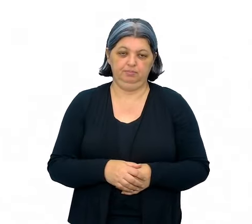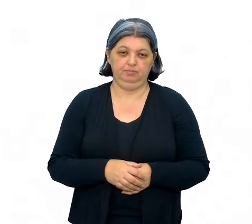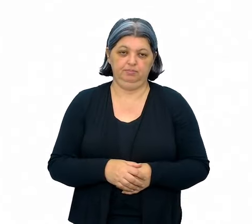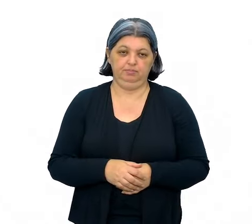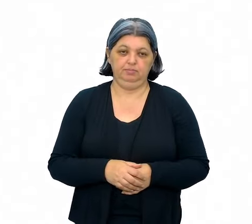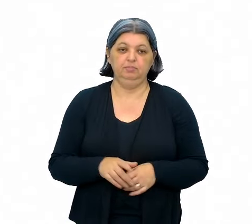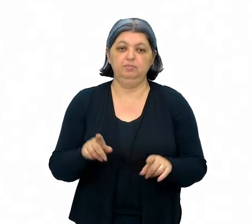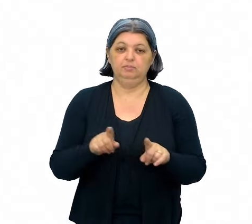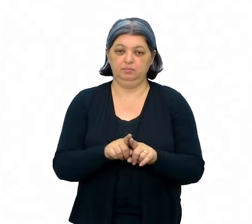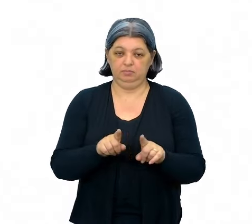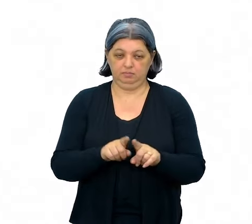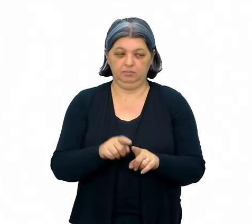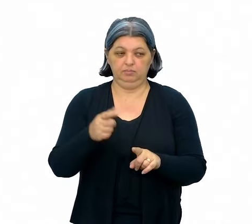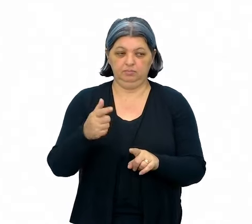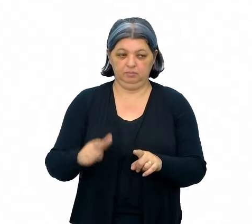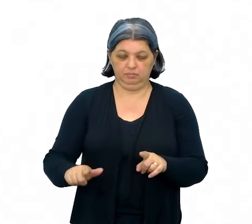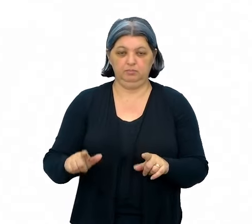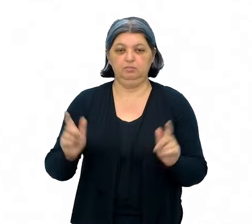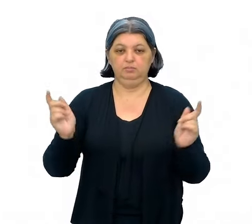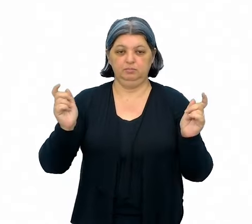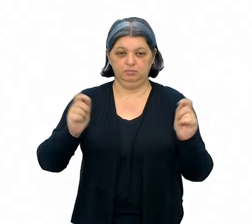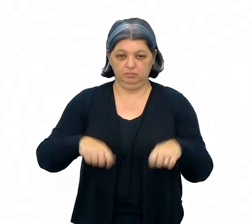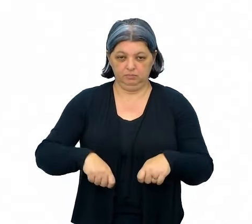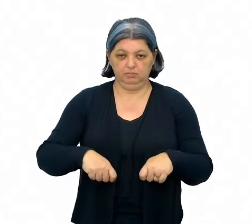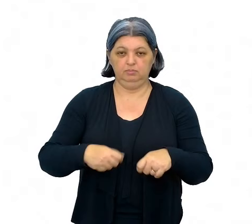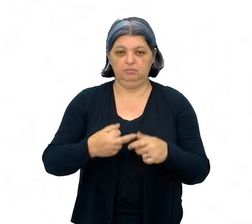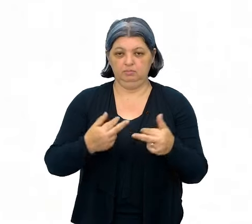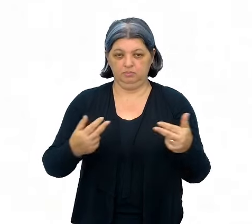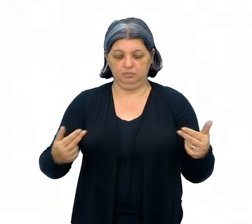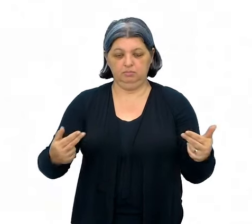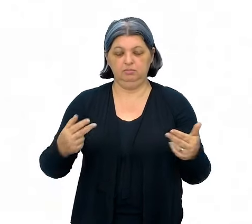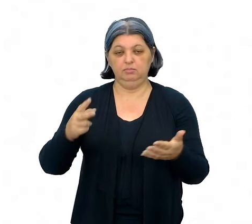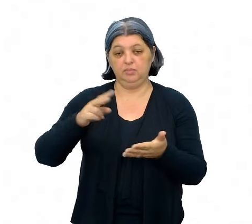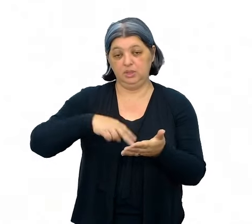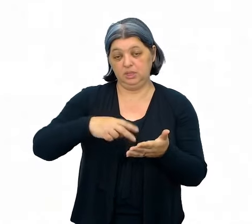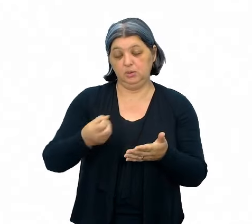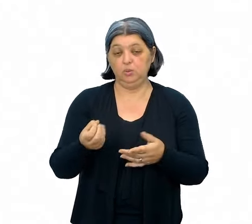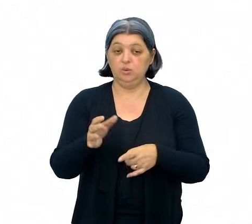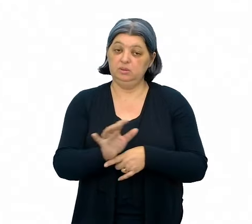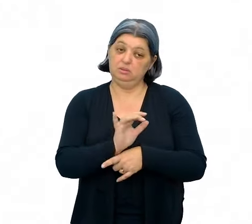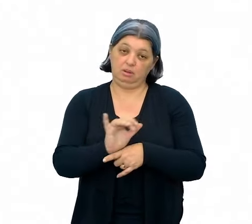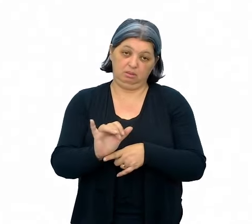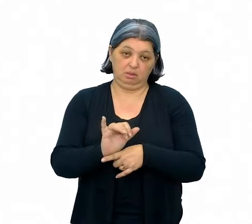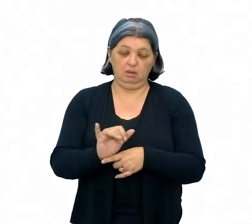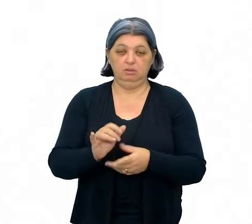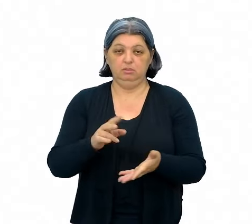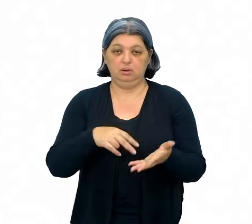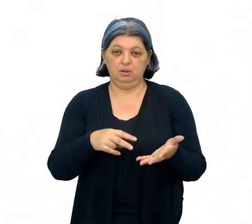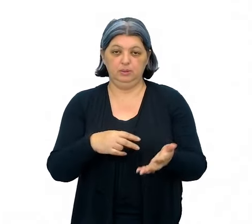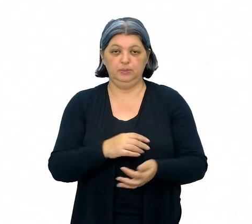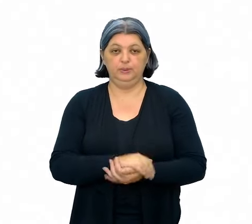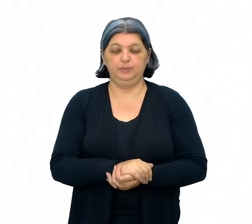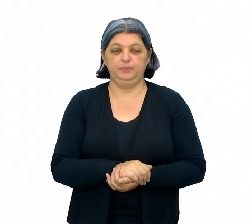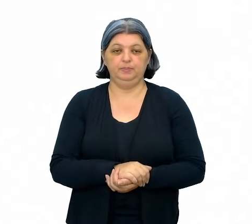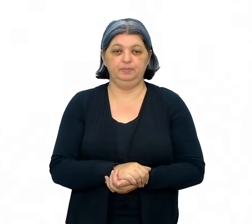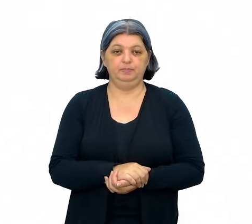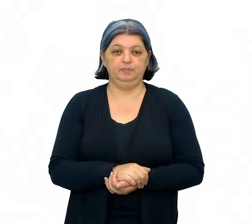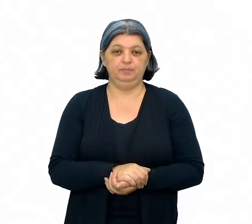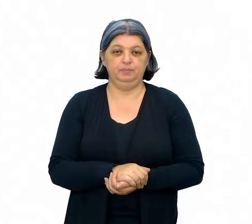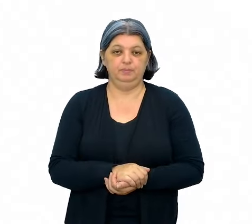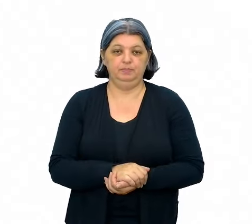E, além de outras capacidades de leitura ou estratégias leitoras, tal